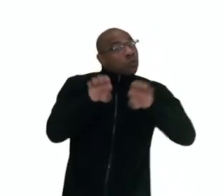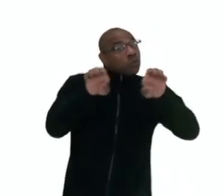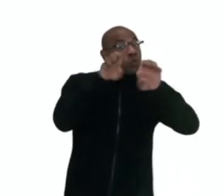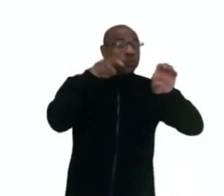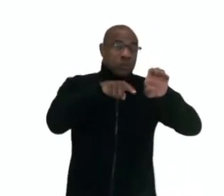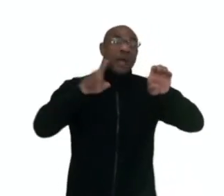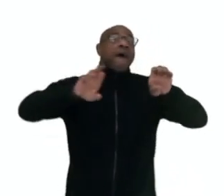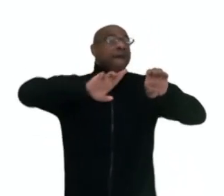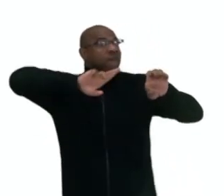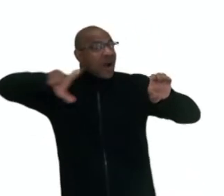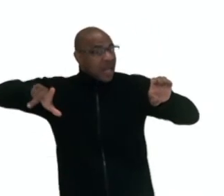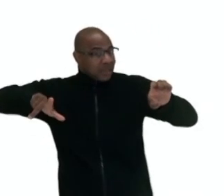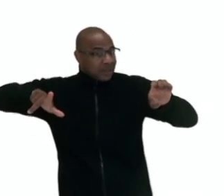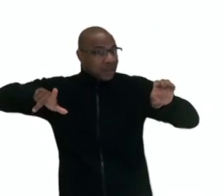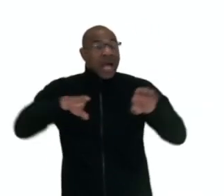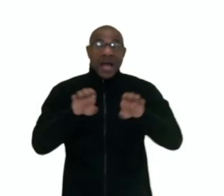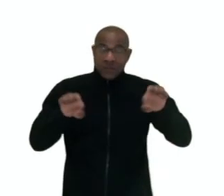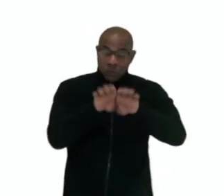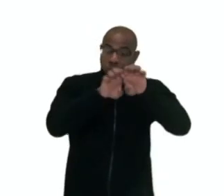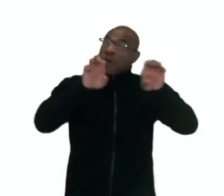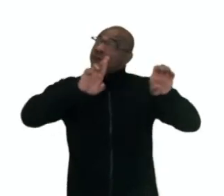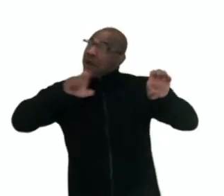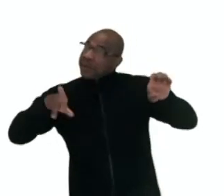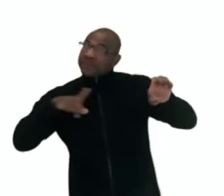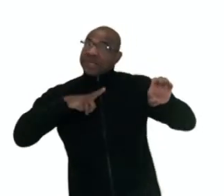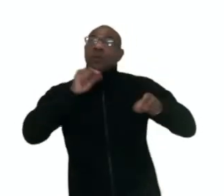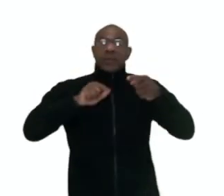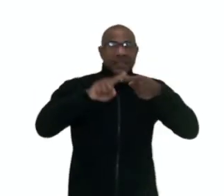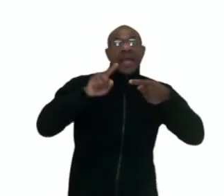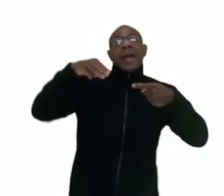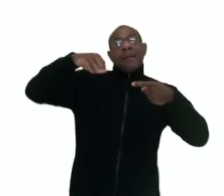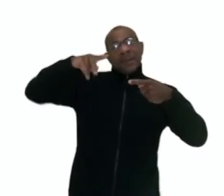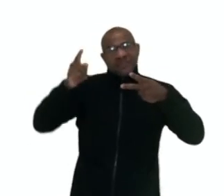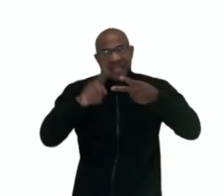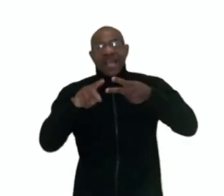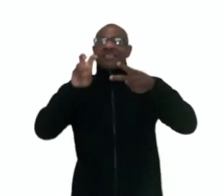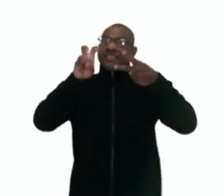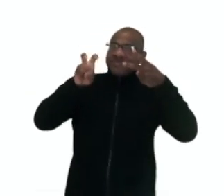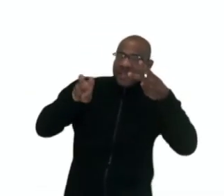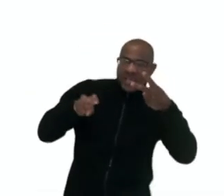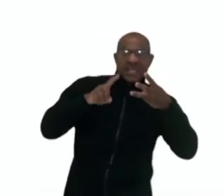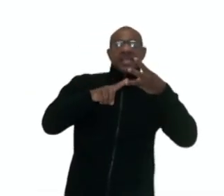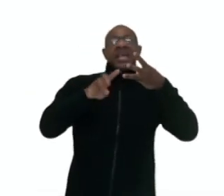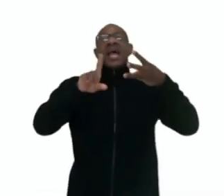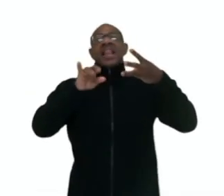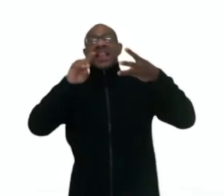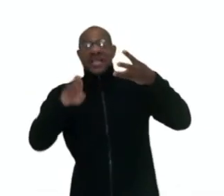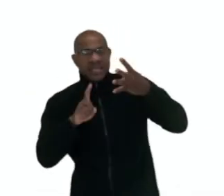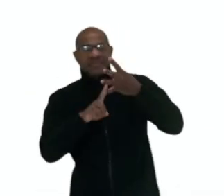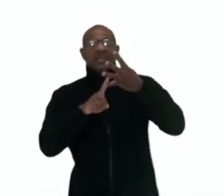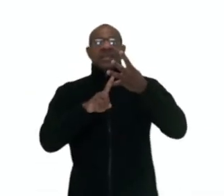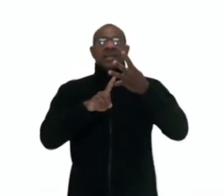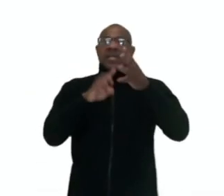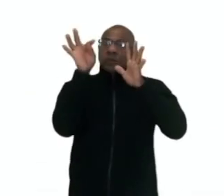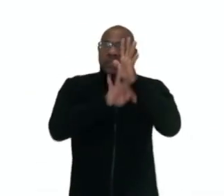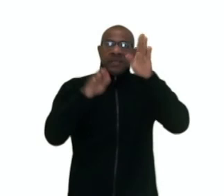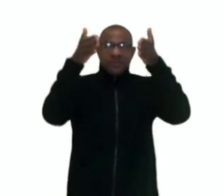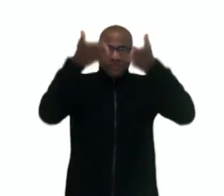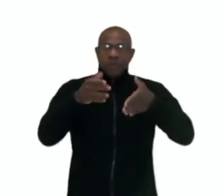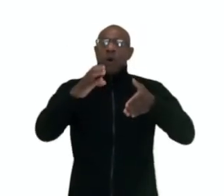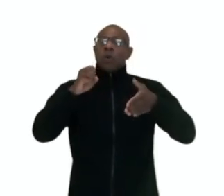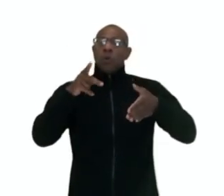da notícia. Na estrutura, o que eu tenho? Manchete, título, lead, corpo. E